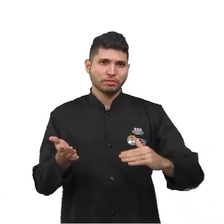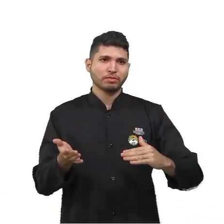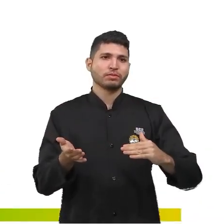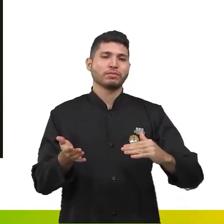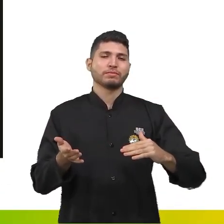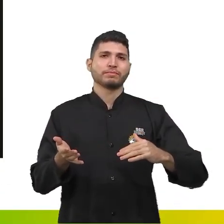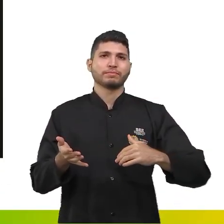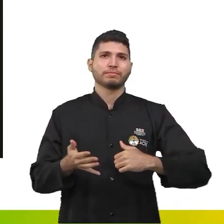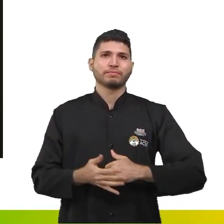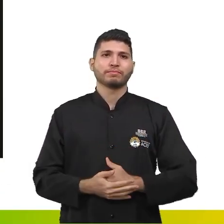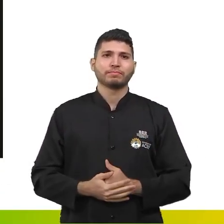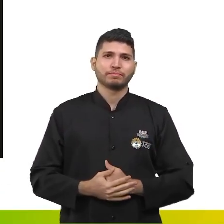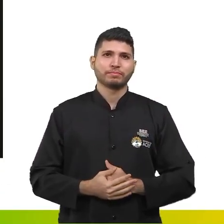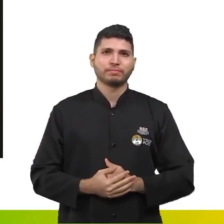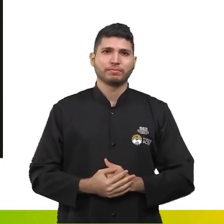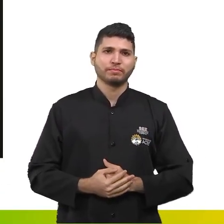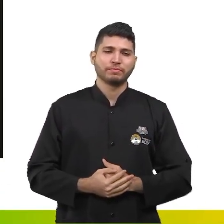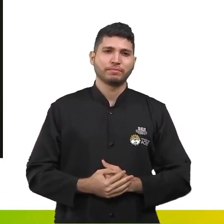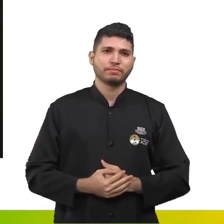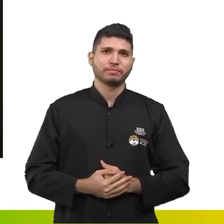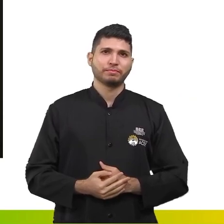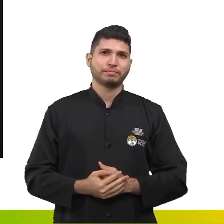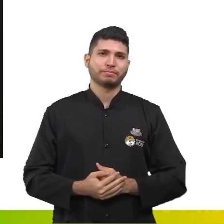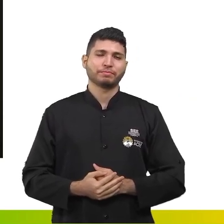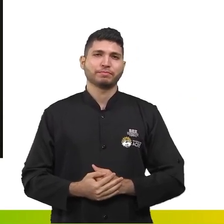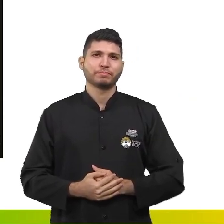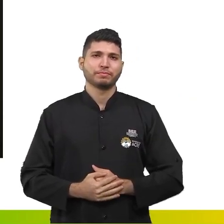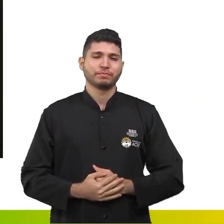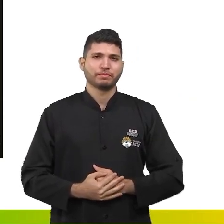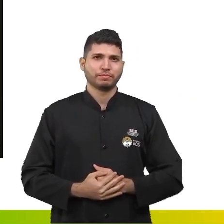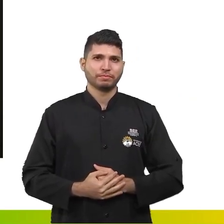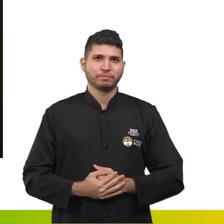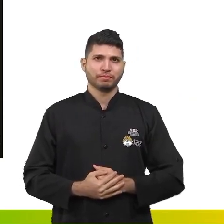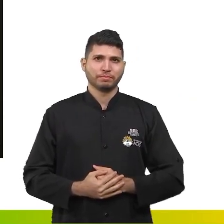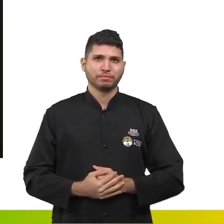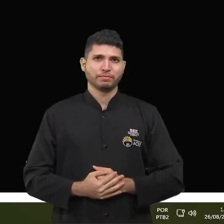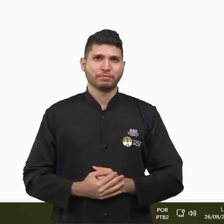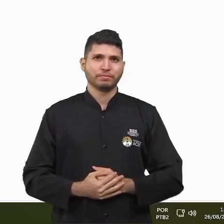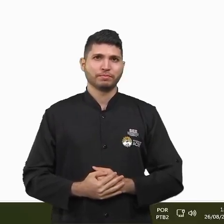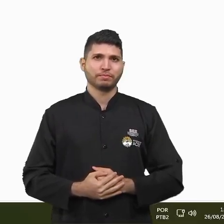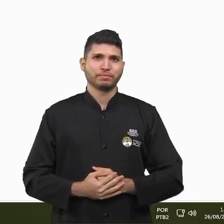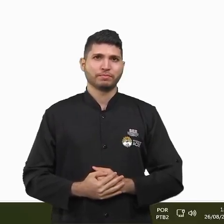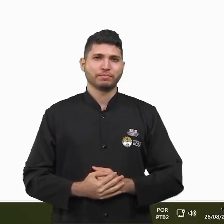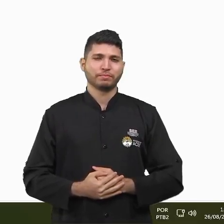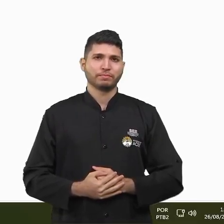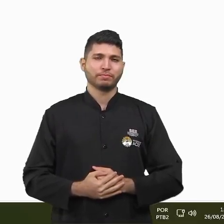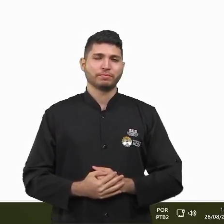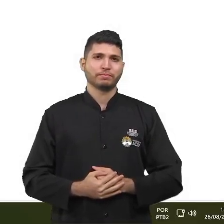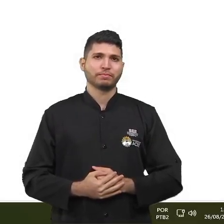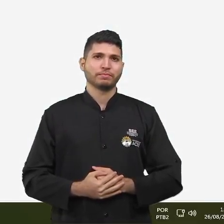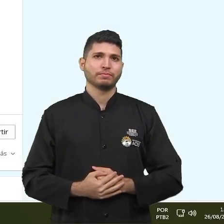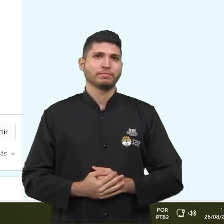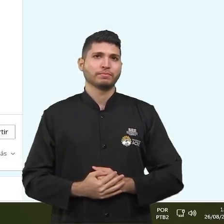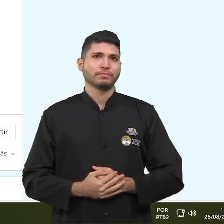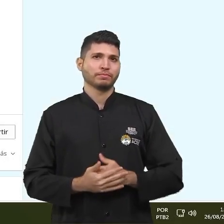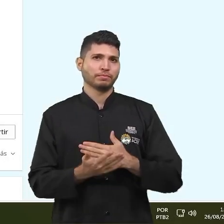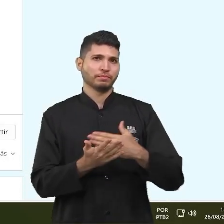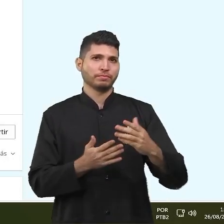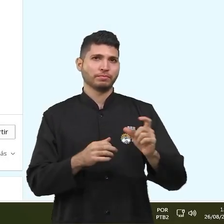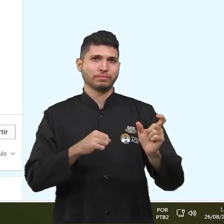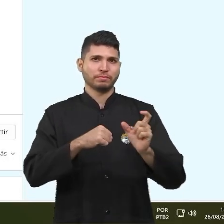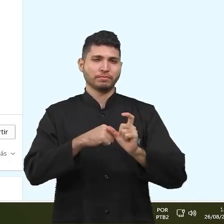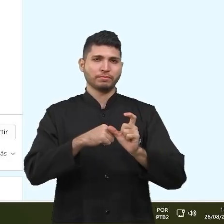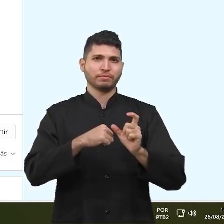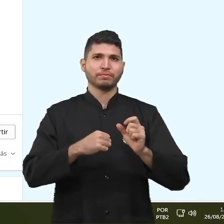bom? Aí nós temos a primeira aqui, que vamos falar de substantivo, foi a primeira parte da